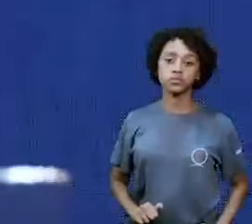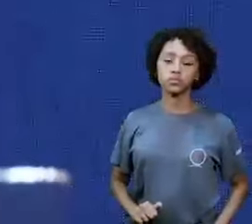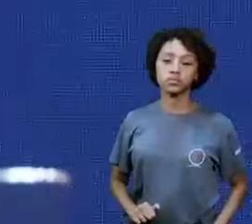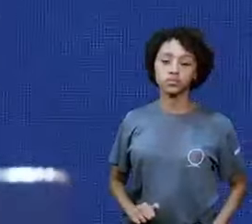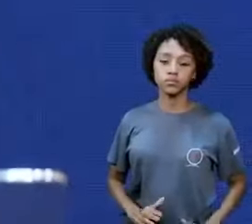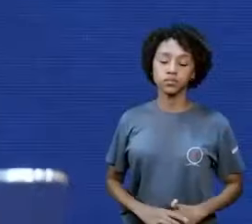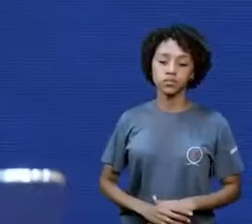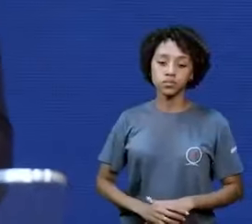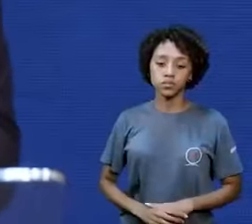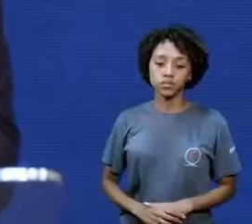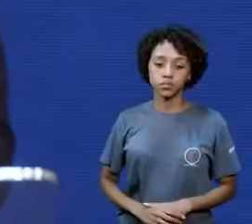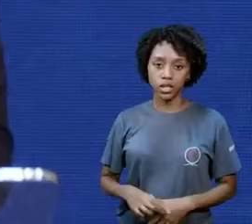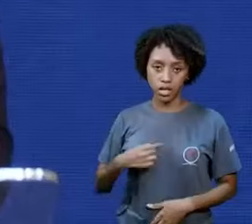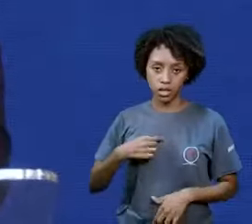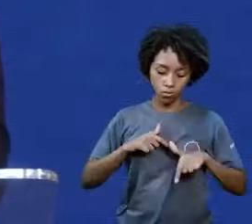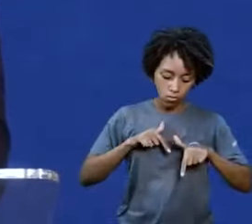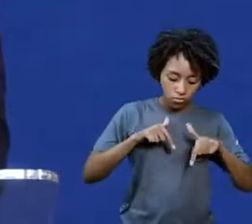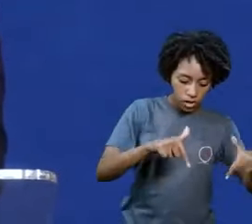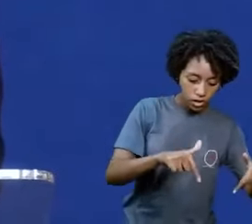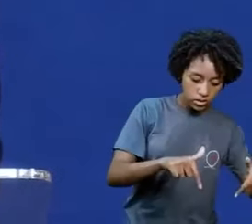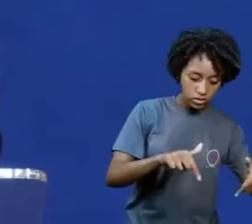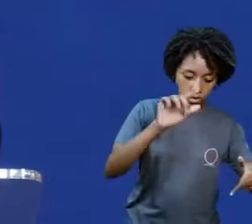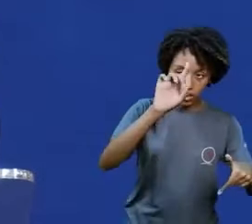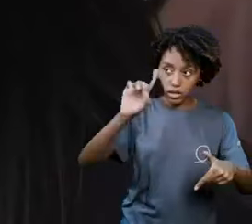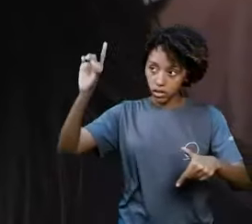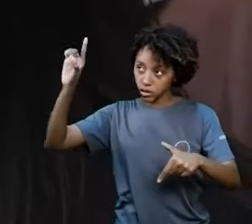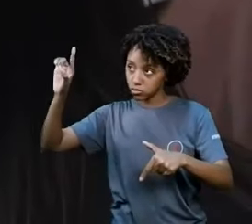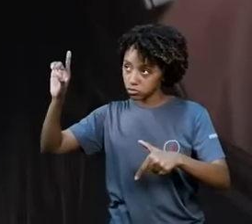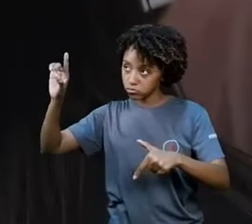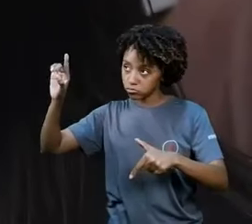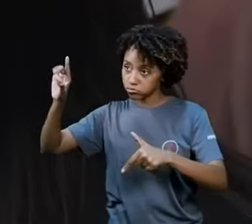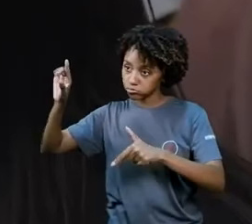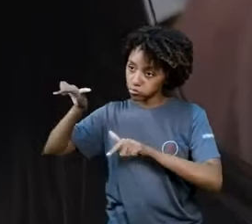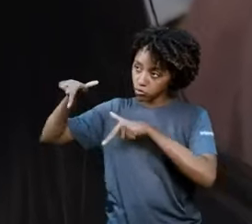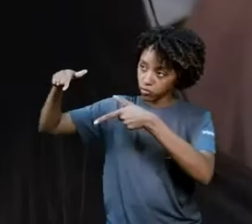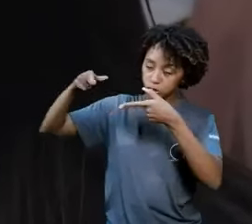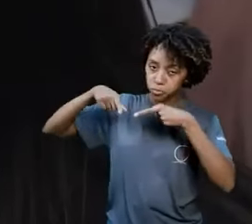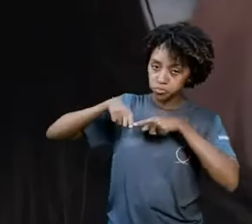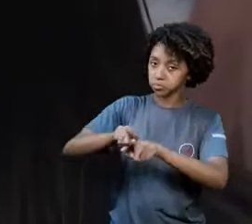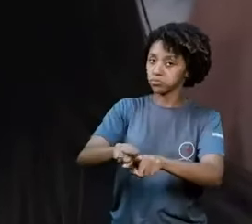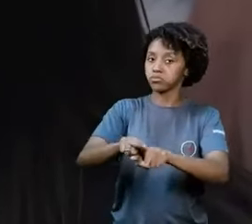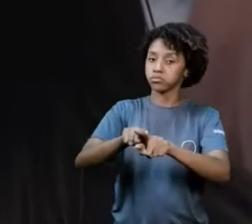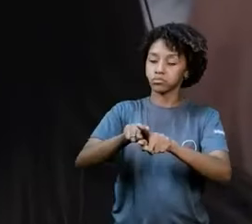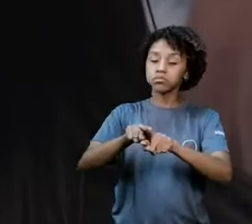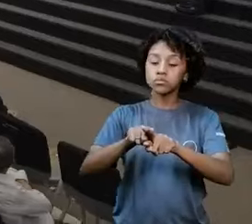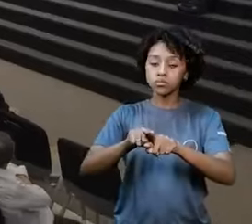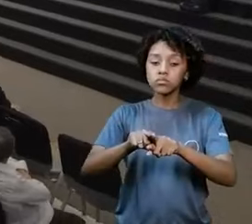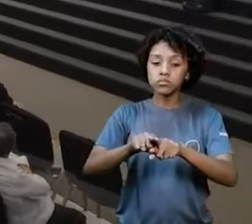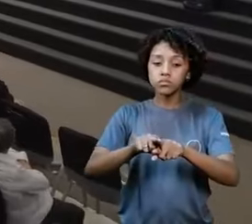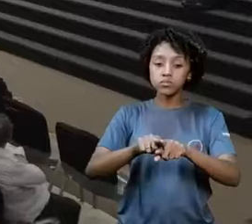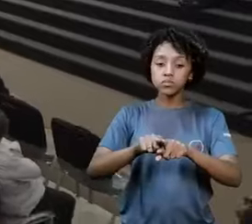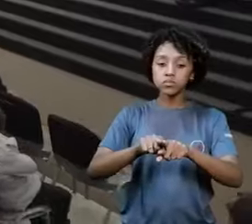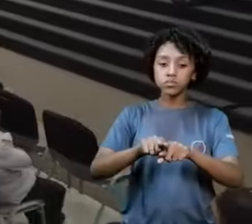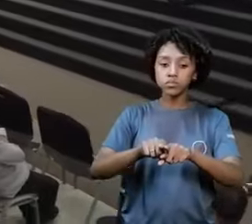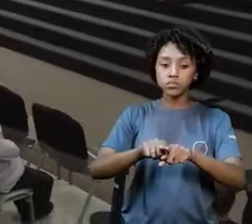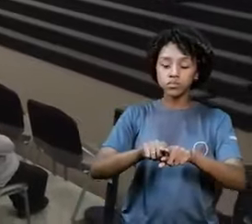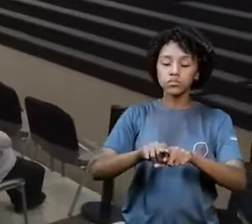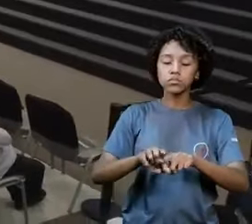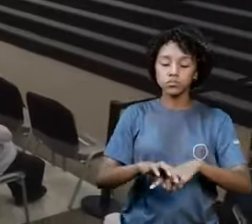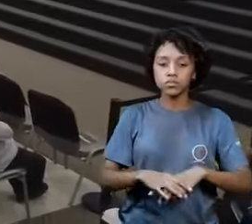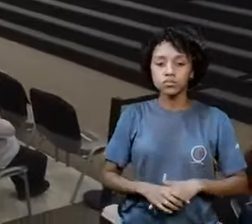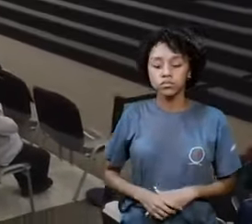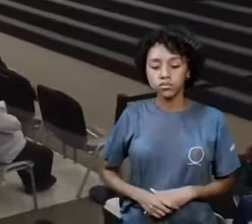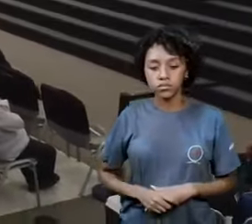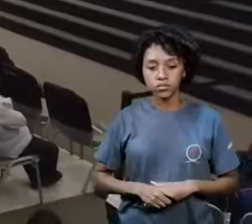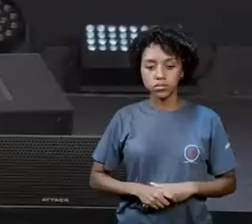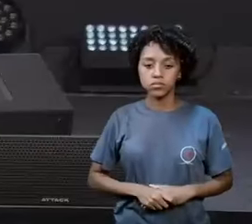pecado ação e reação Eu Tô mostrando para você ação e reação